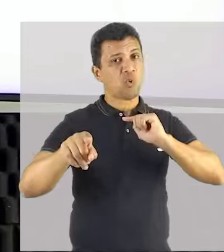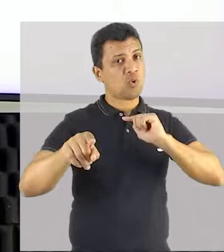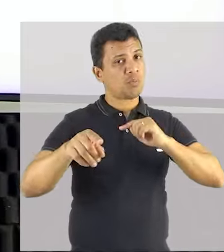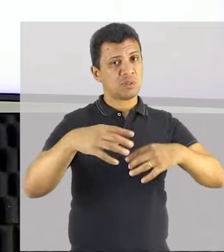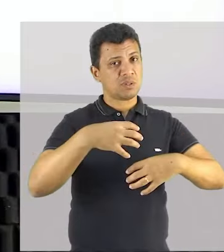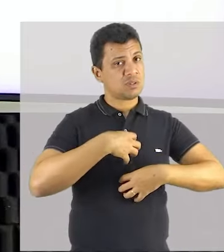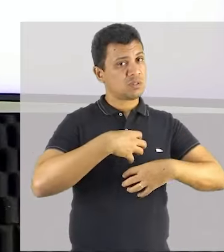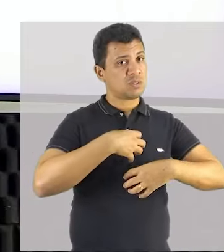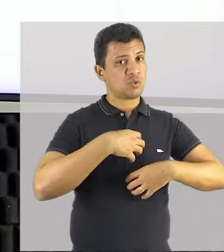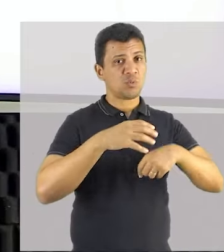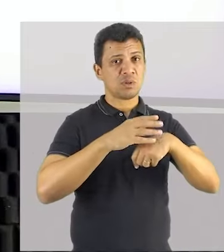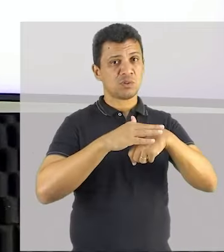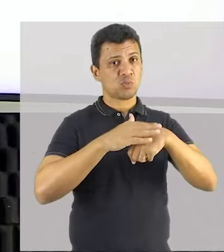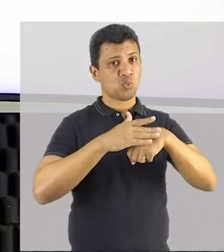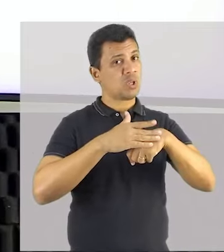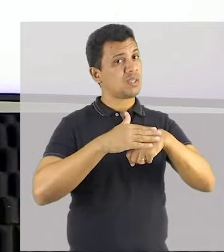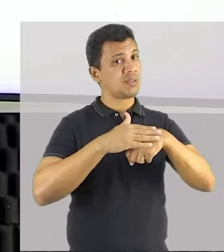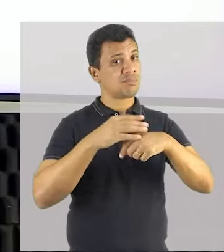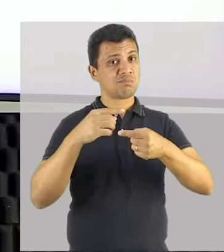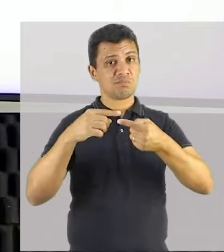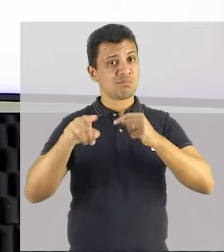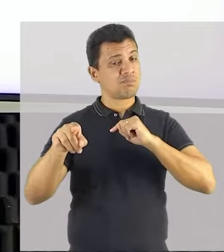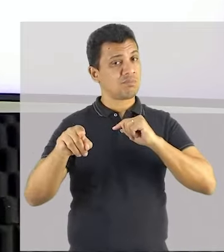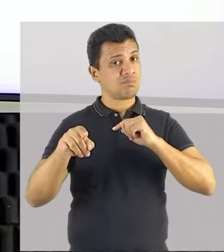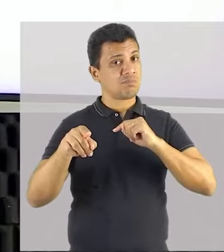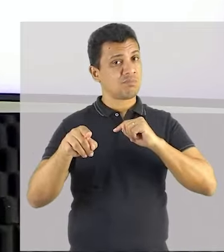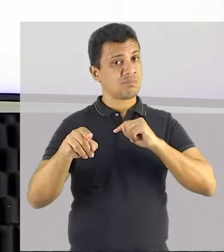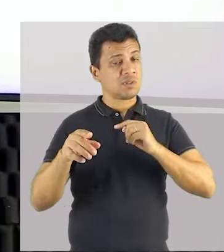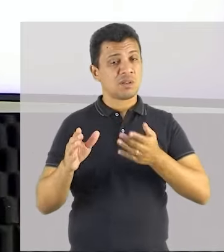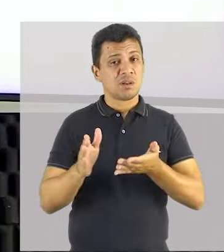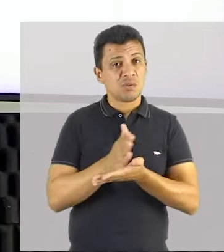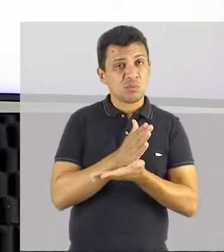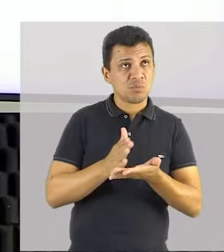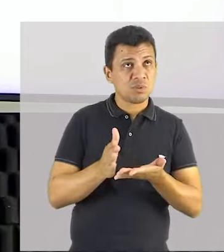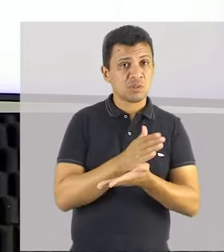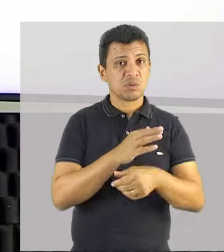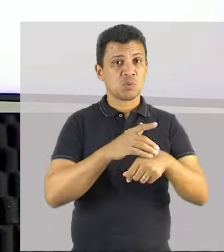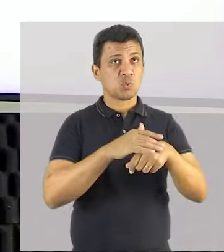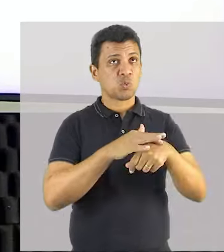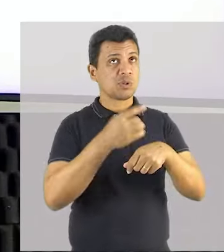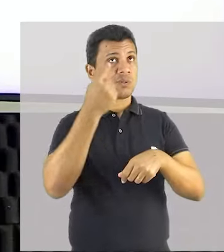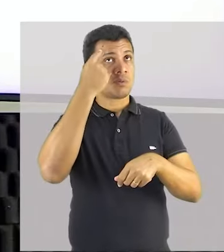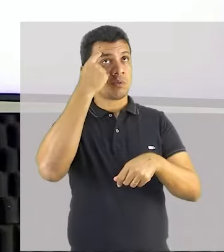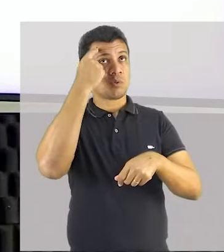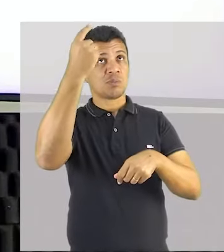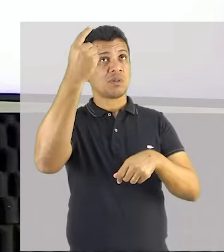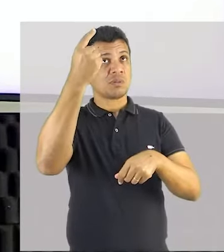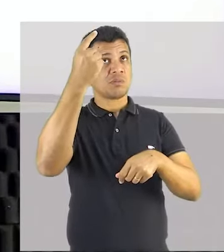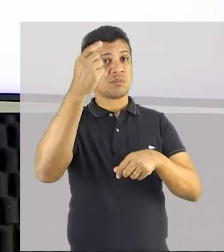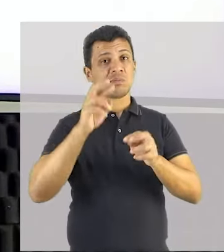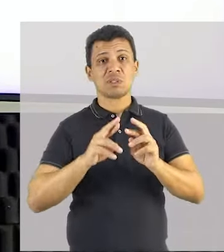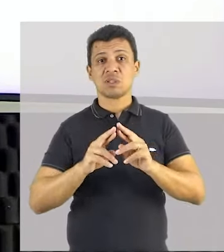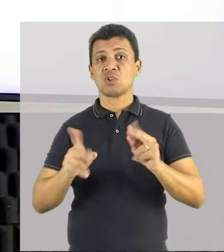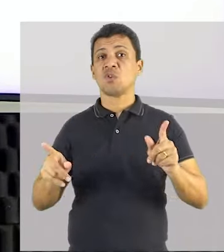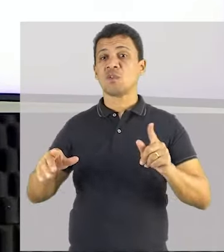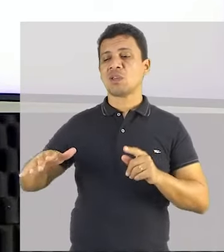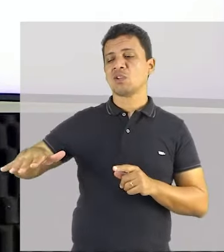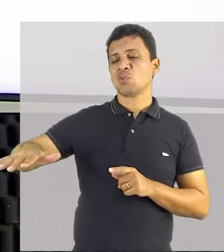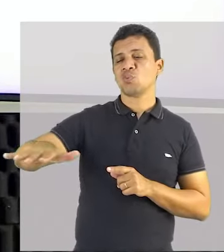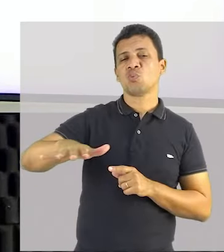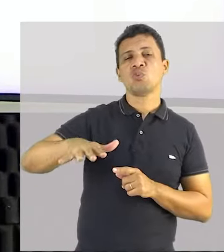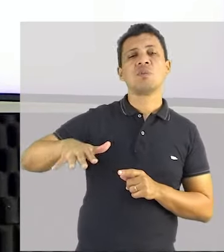que essa doença é transmitida né uma uma uma suposta doença uma uma doença que eu supus ser é transmitido então